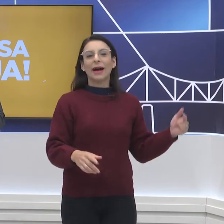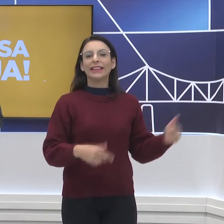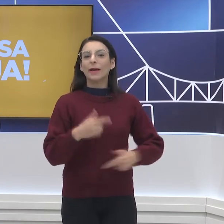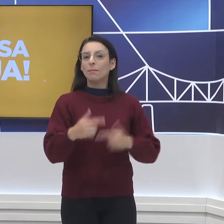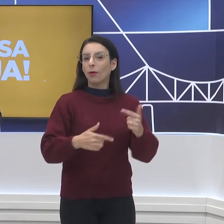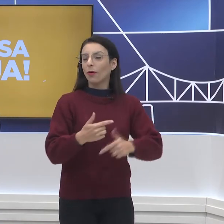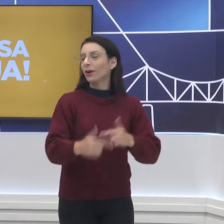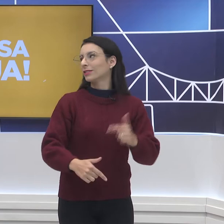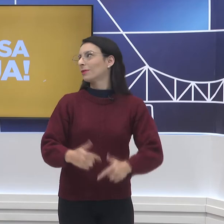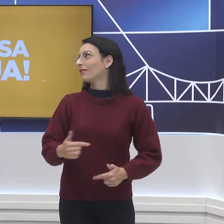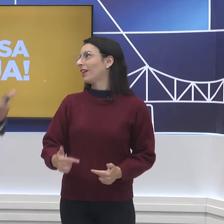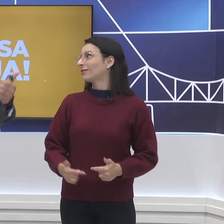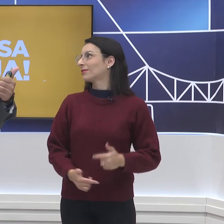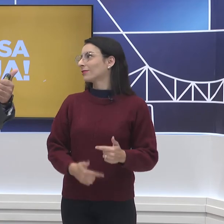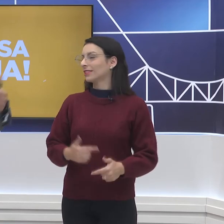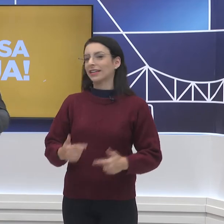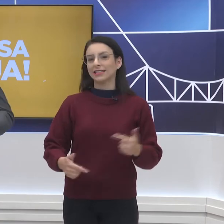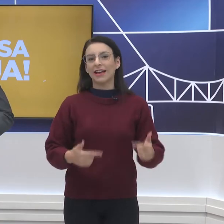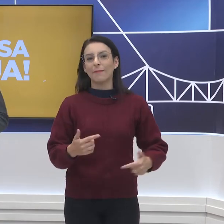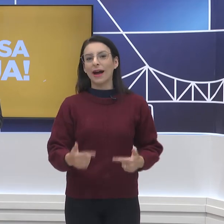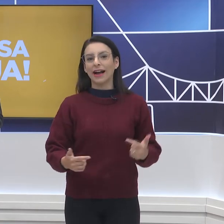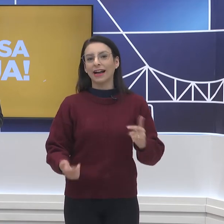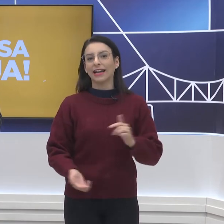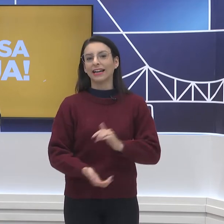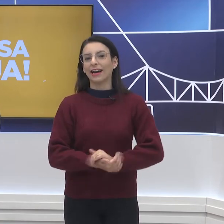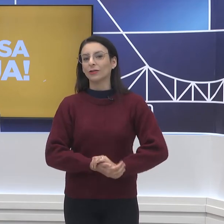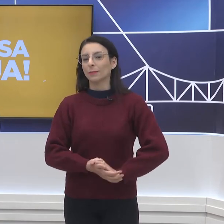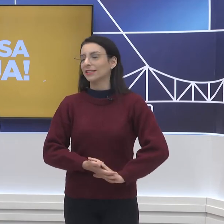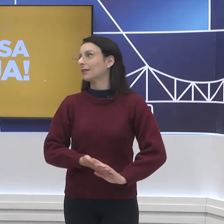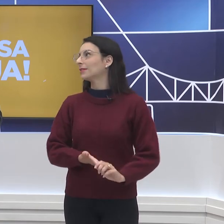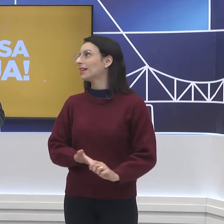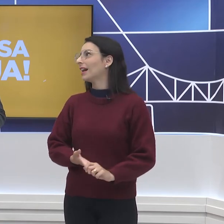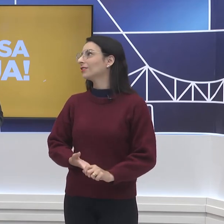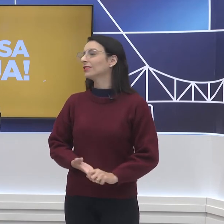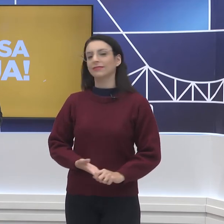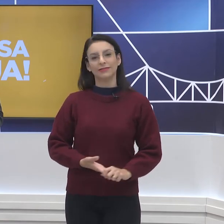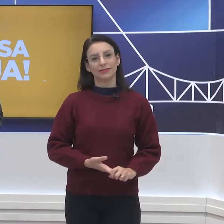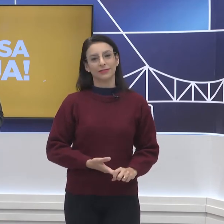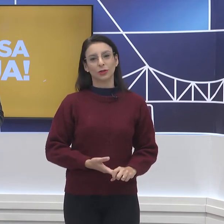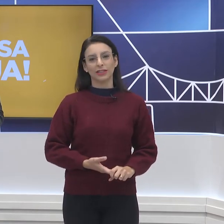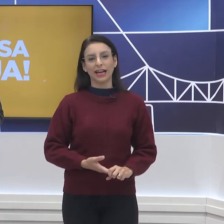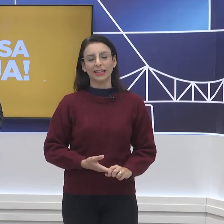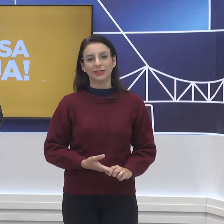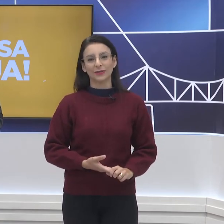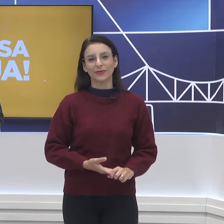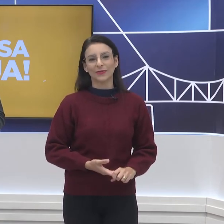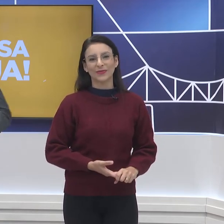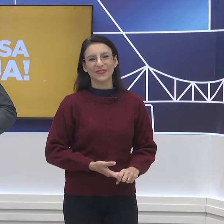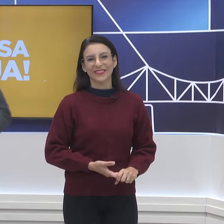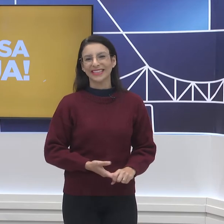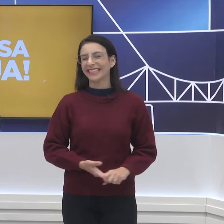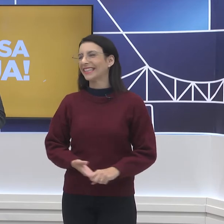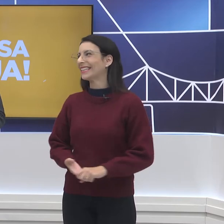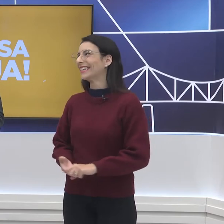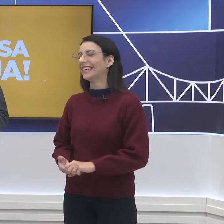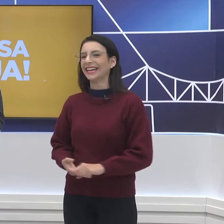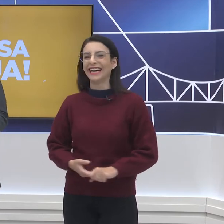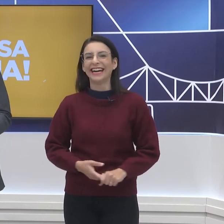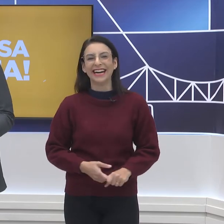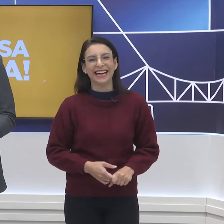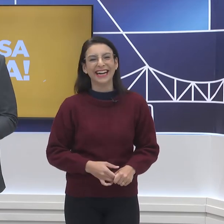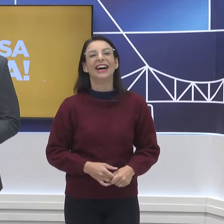lotado. Mas depois do evento, se você quiser pagar aquele caldo pras amizades... Demorou. Tô dentro. Dona Fernanda, prepara